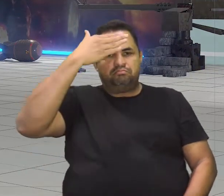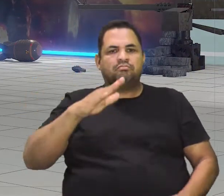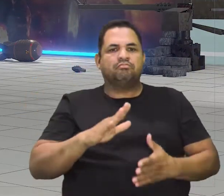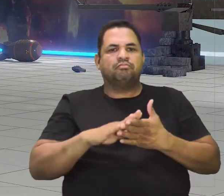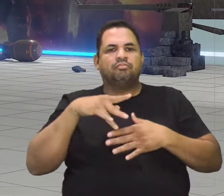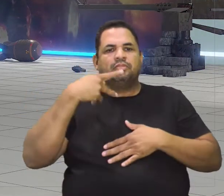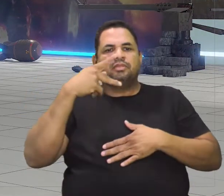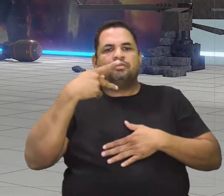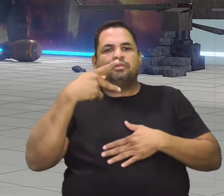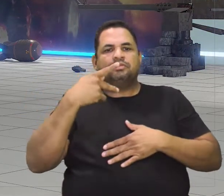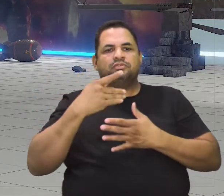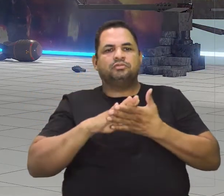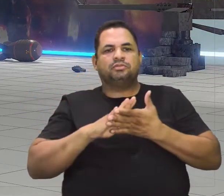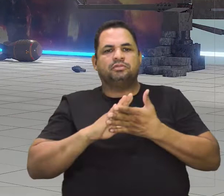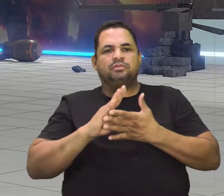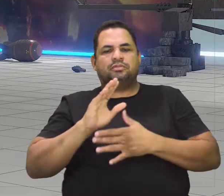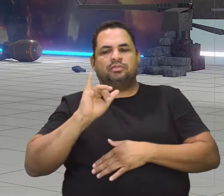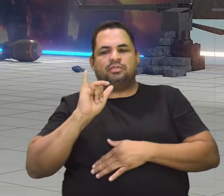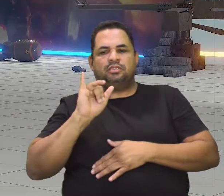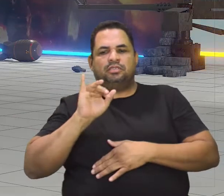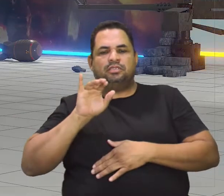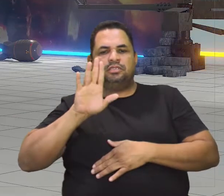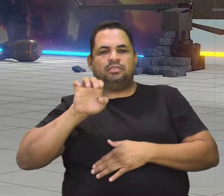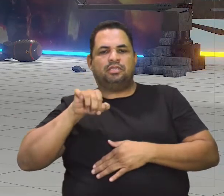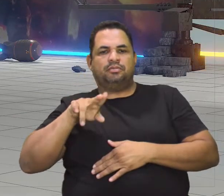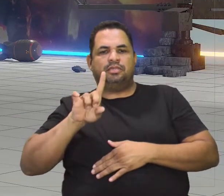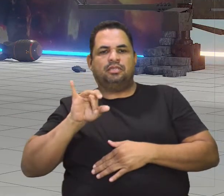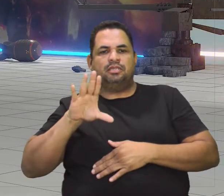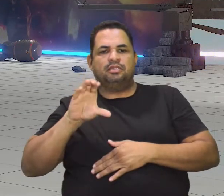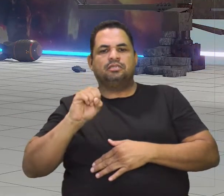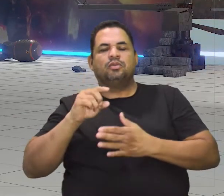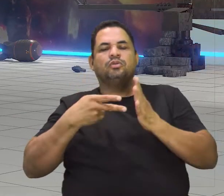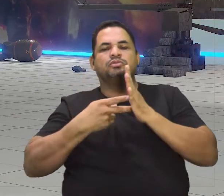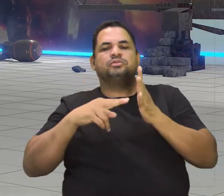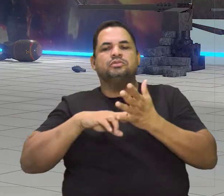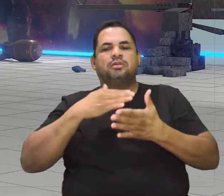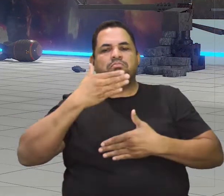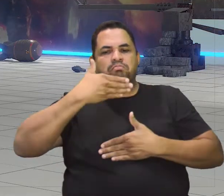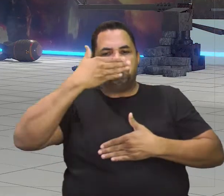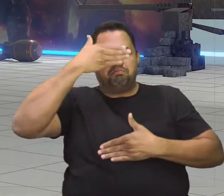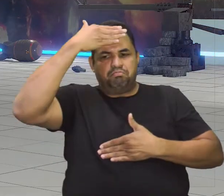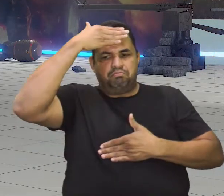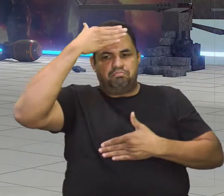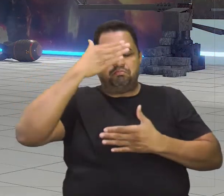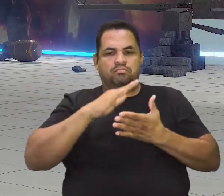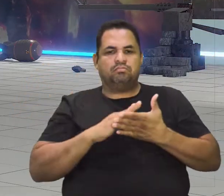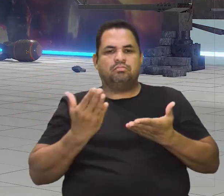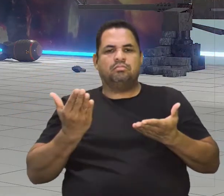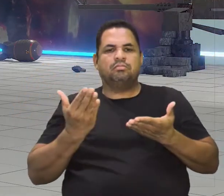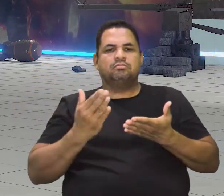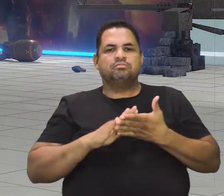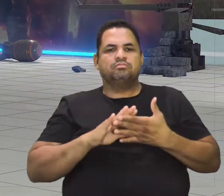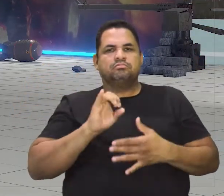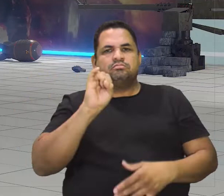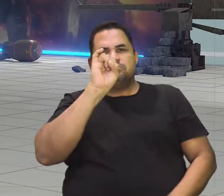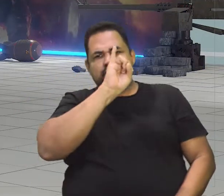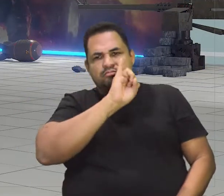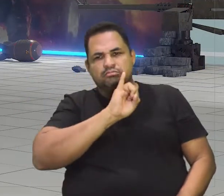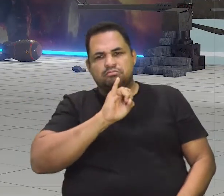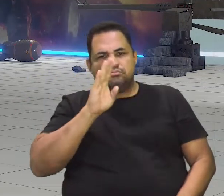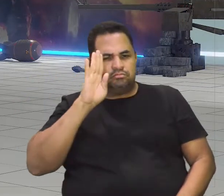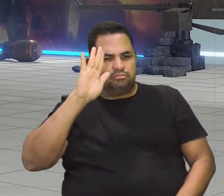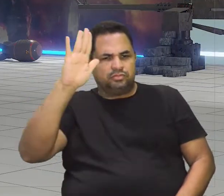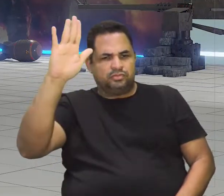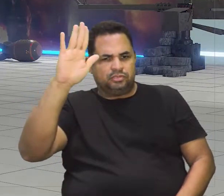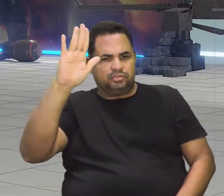o islamismo. O que foi o Islã? O que significa o Islã? Imagine para vocês, você é cristão?